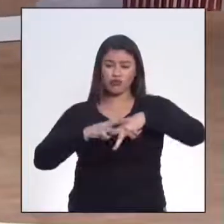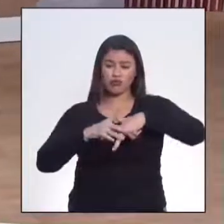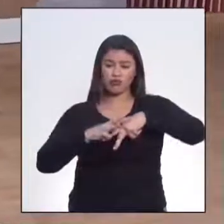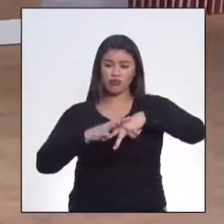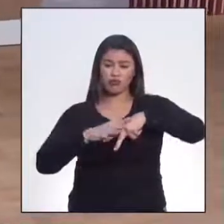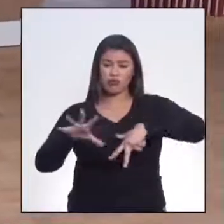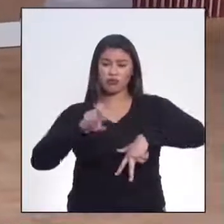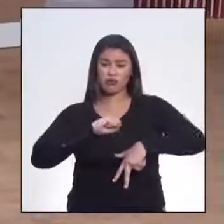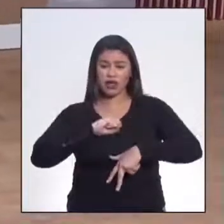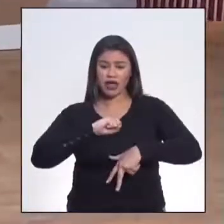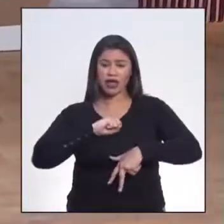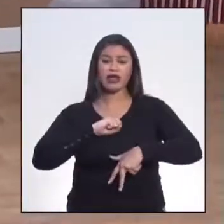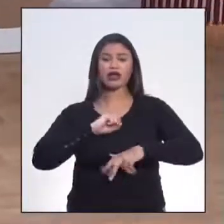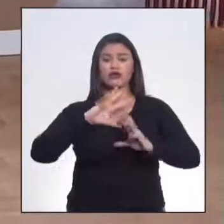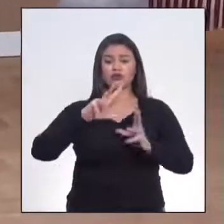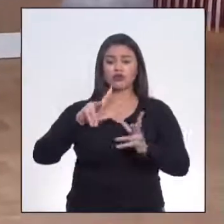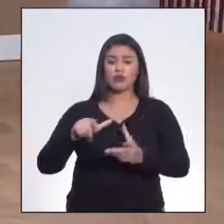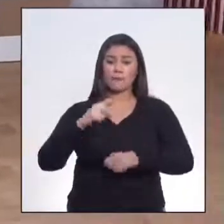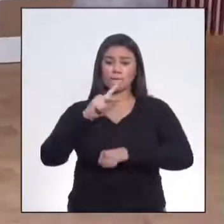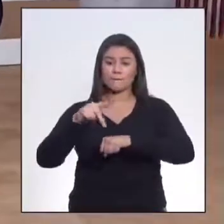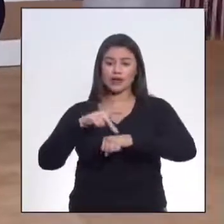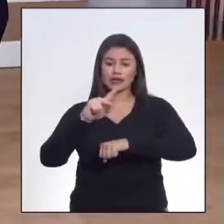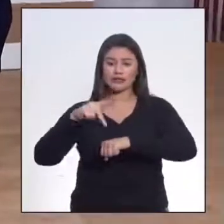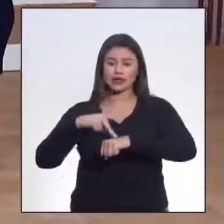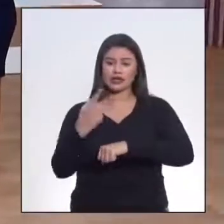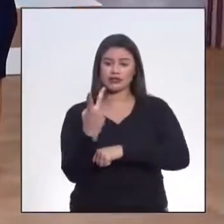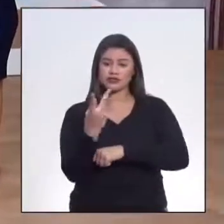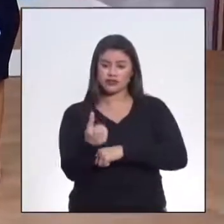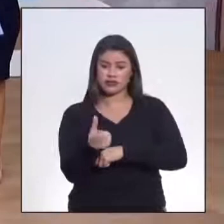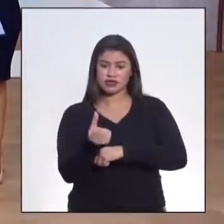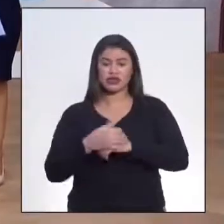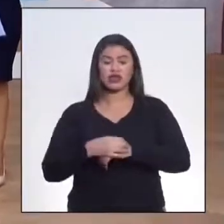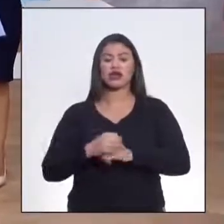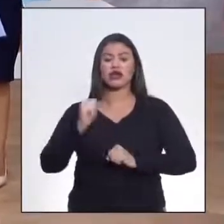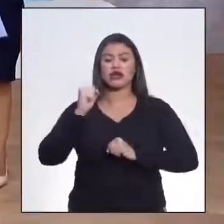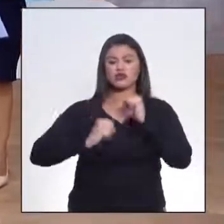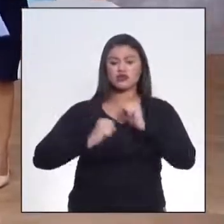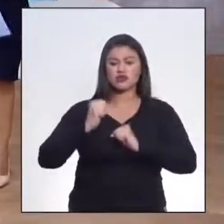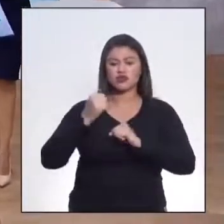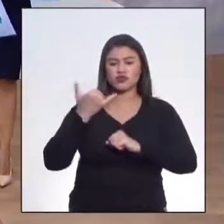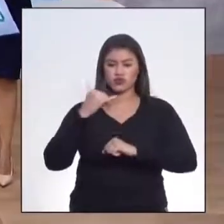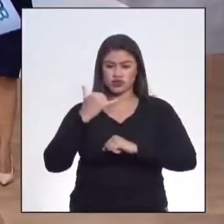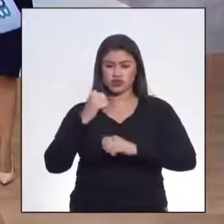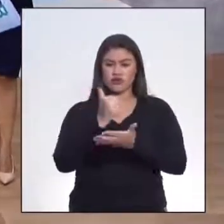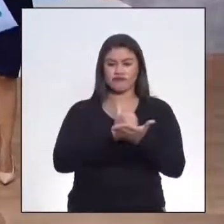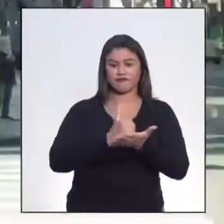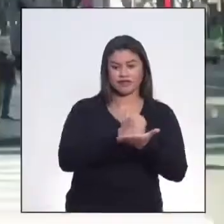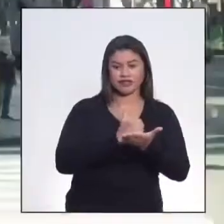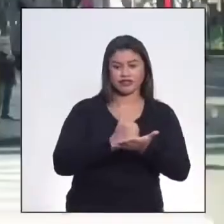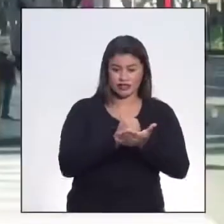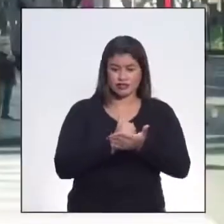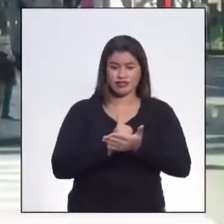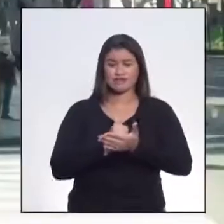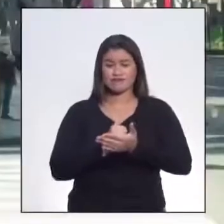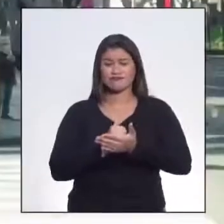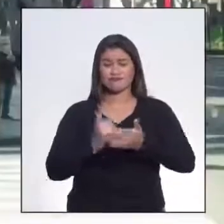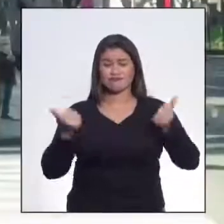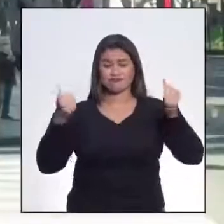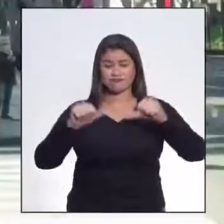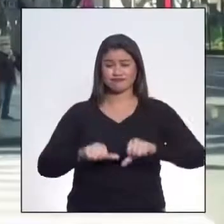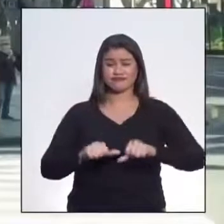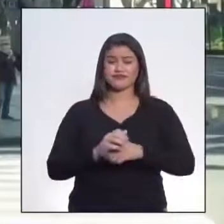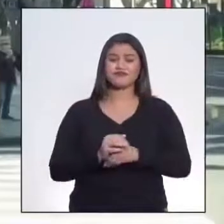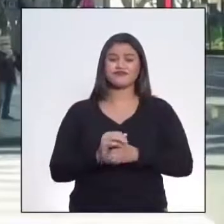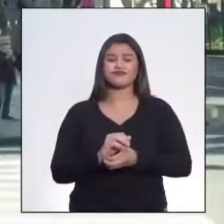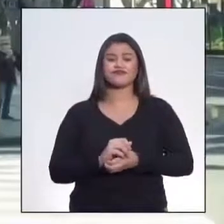o impacto global da doença no comércio. Foram afetadas da indústria de celulares à farmacêutica. O surto